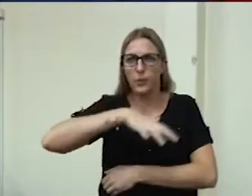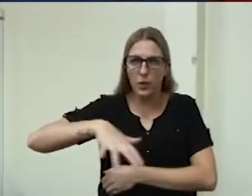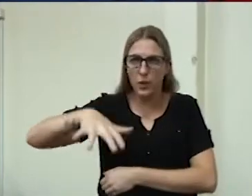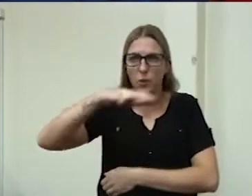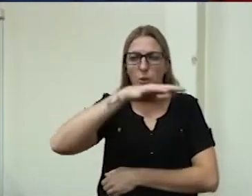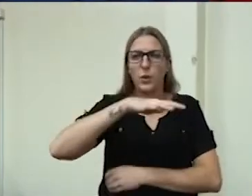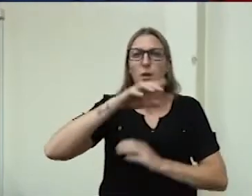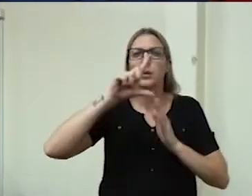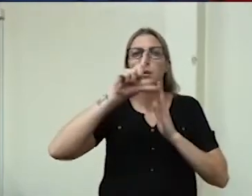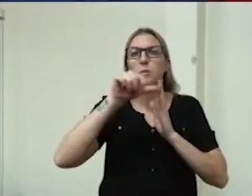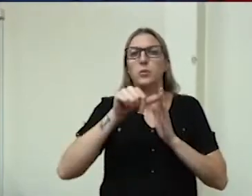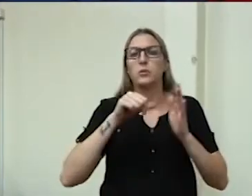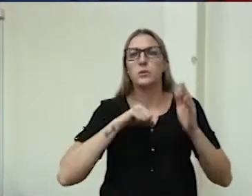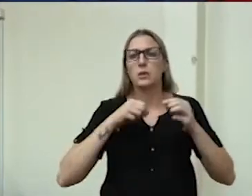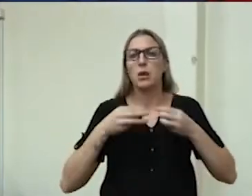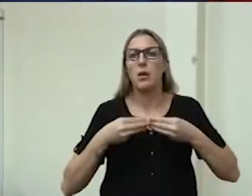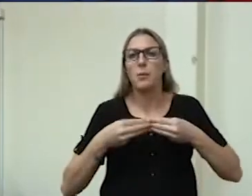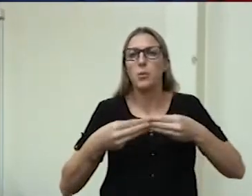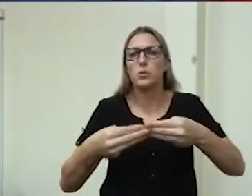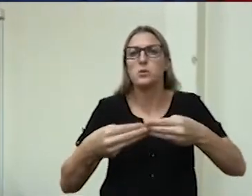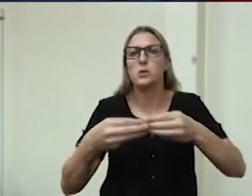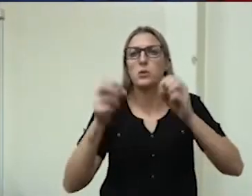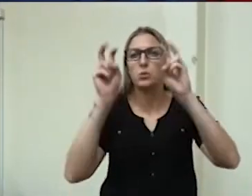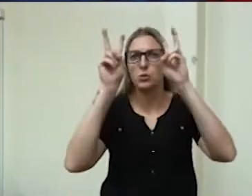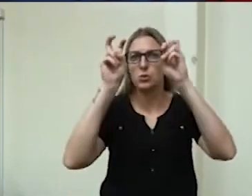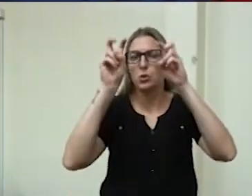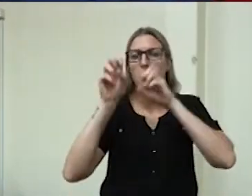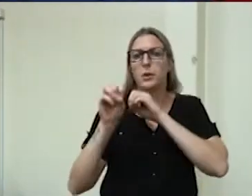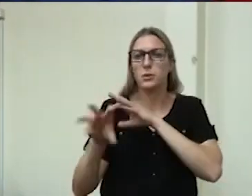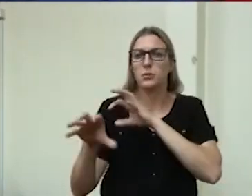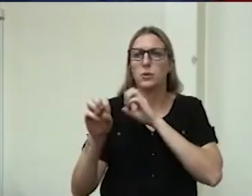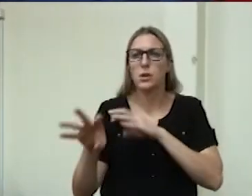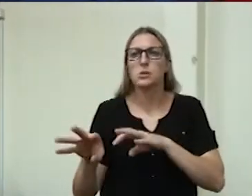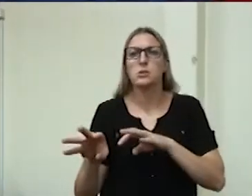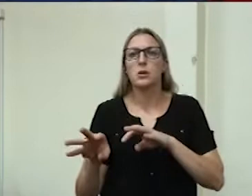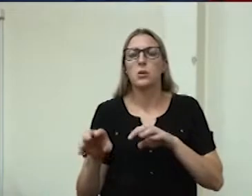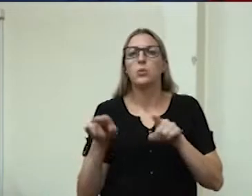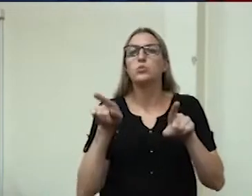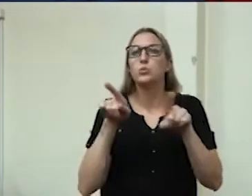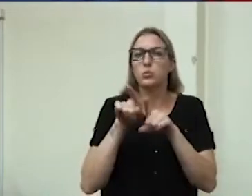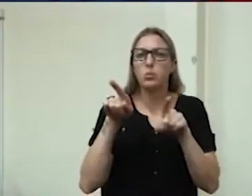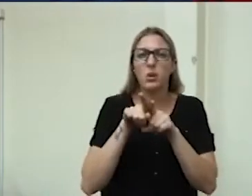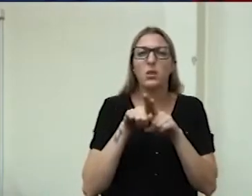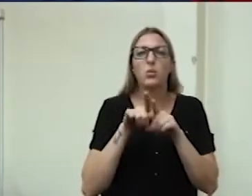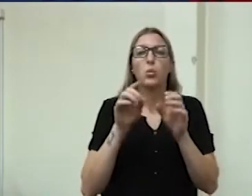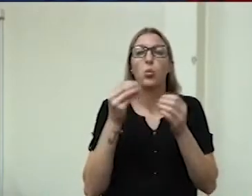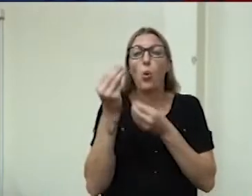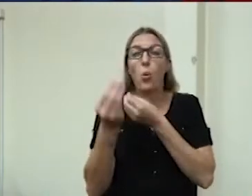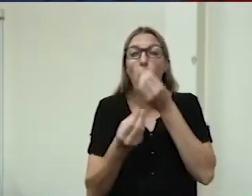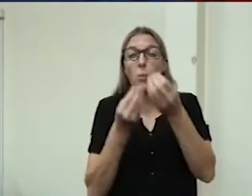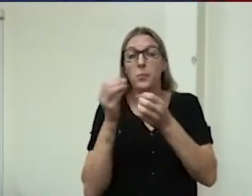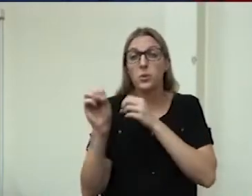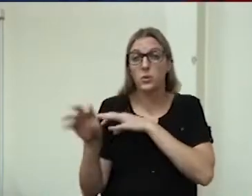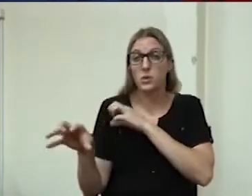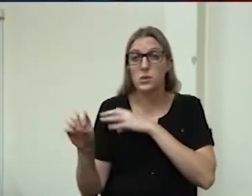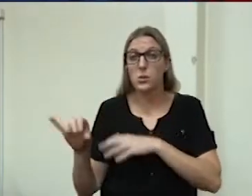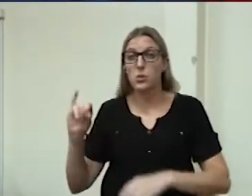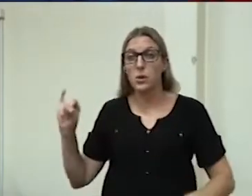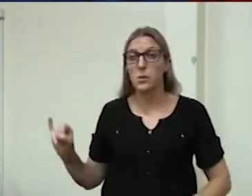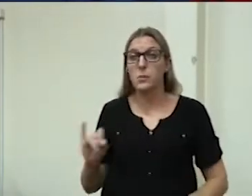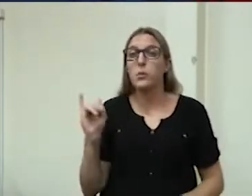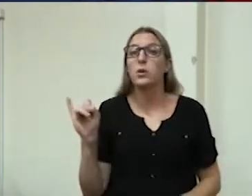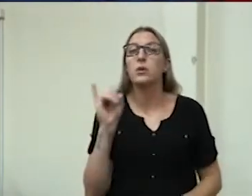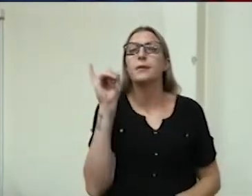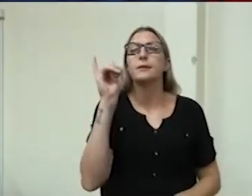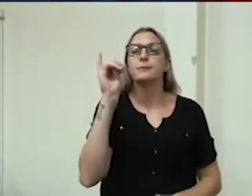a moção referente à questão da educação, quanto a educação é importante e fundamental na transformação de uma sociedade, de um país,